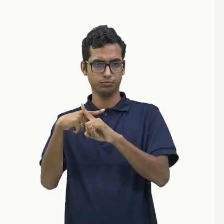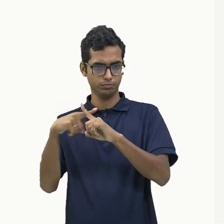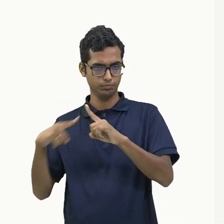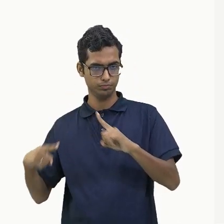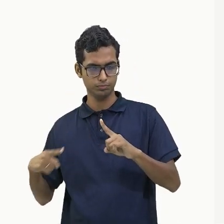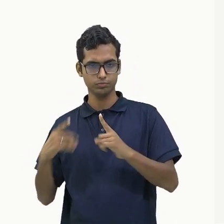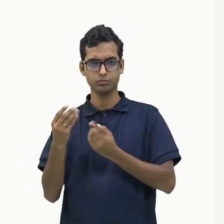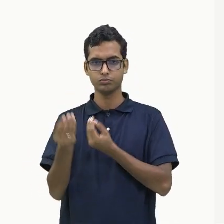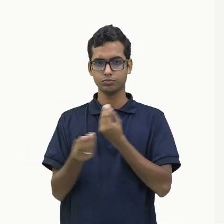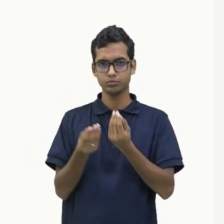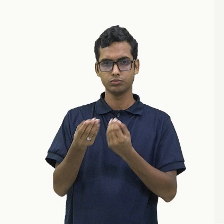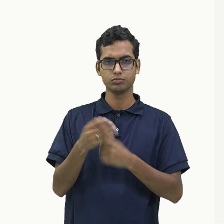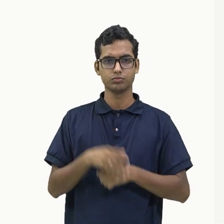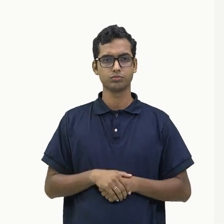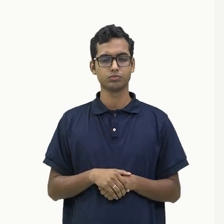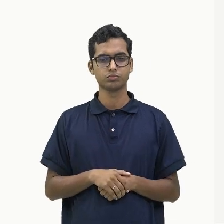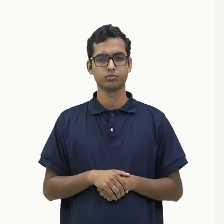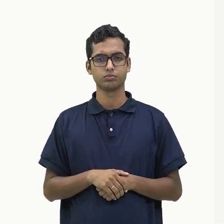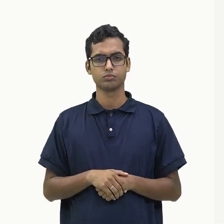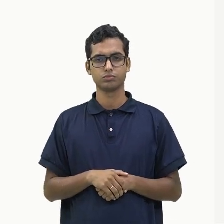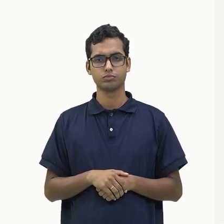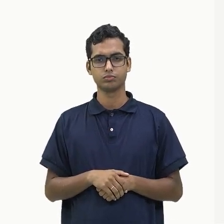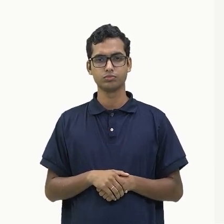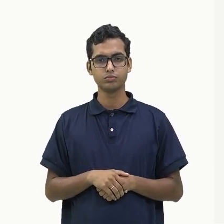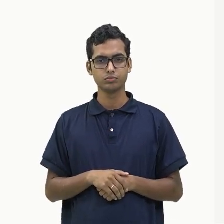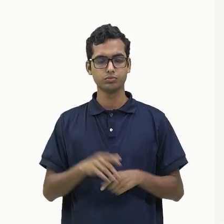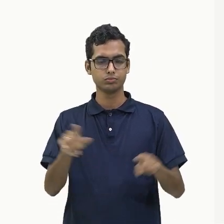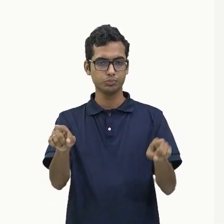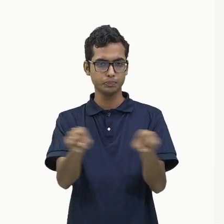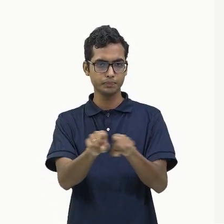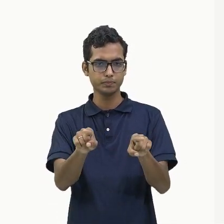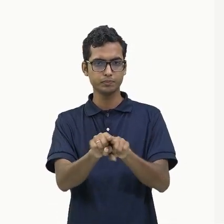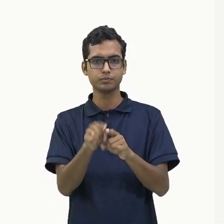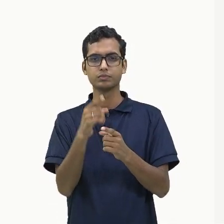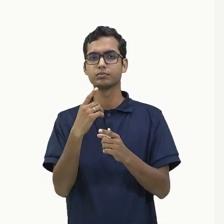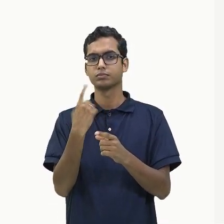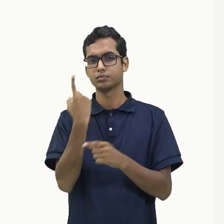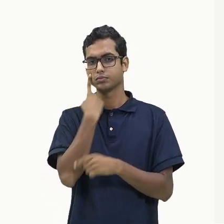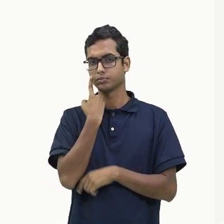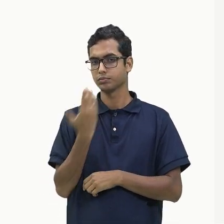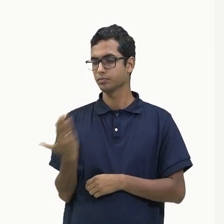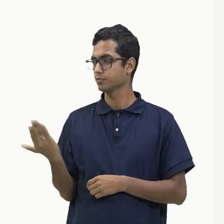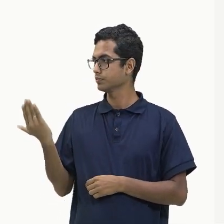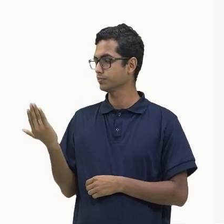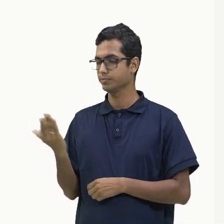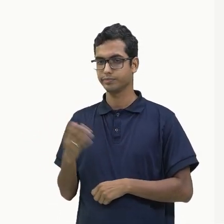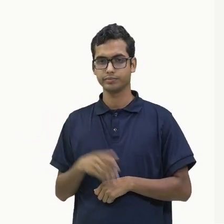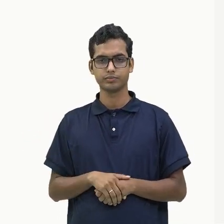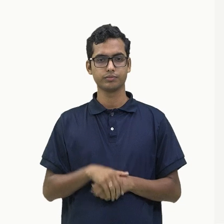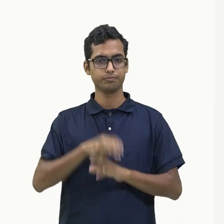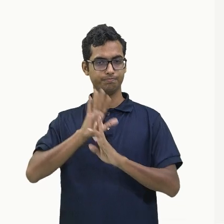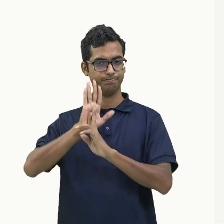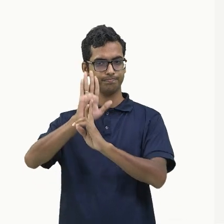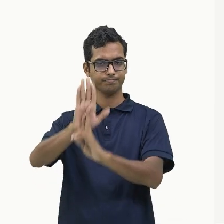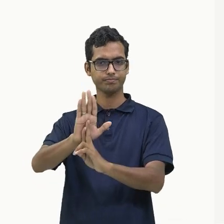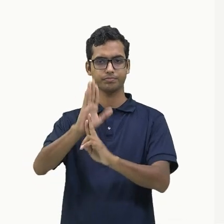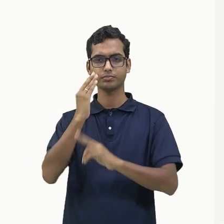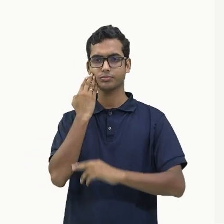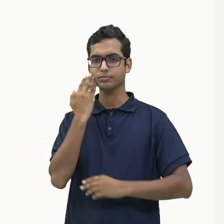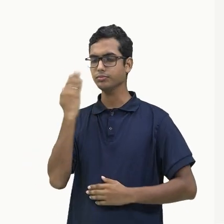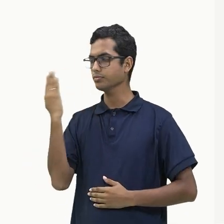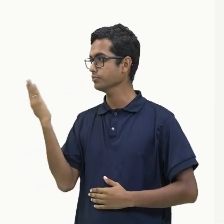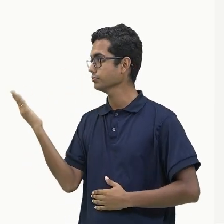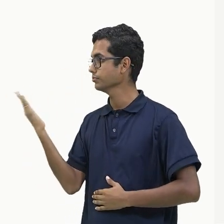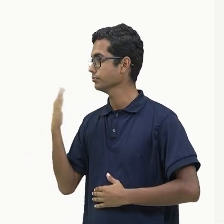como 4 está para 8. No caso aqui, da representação